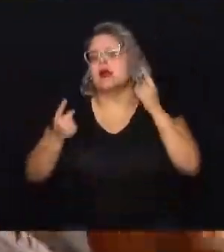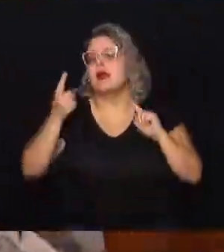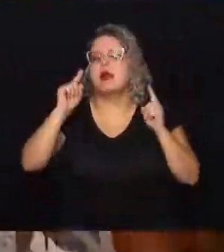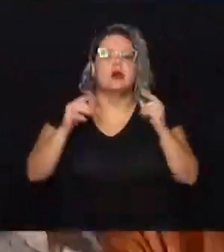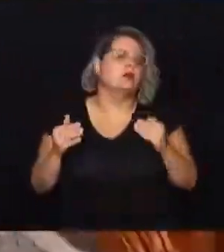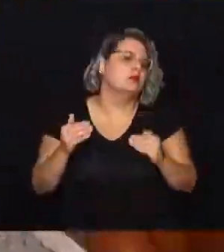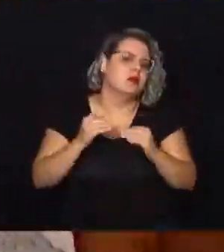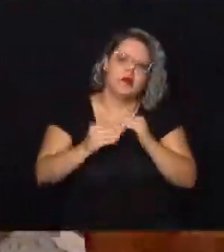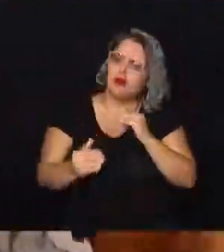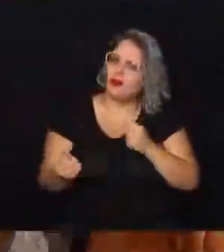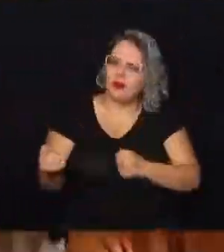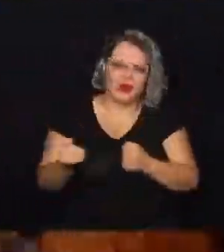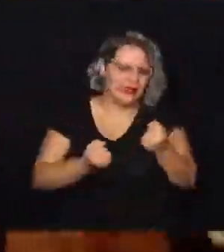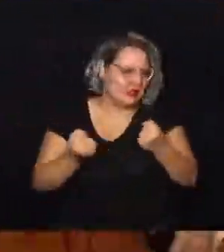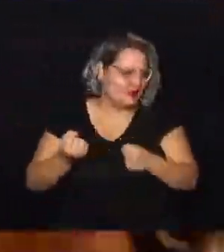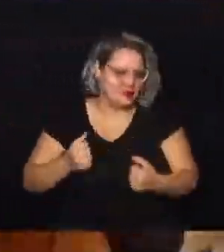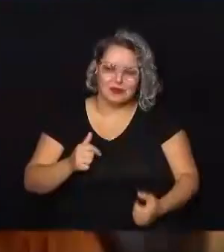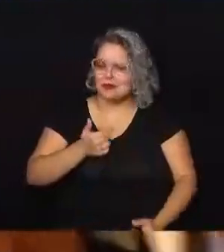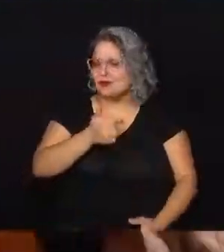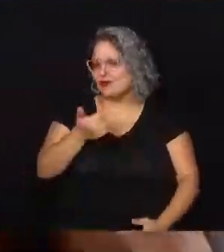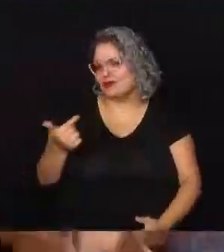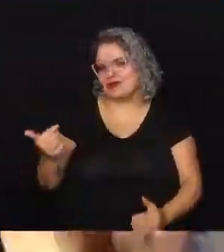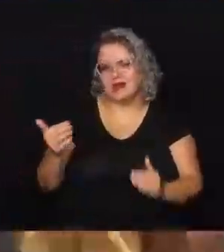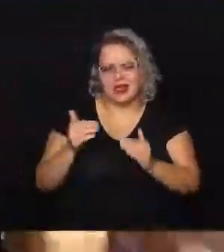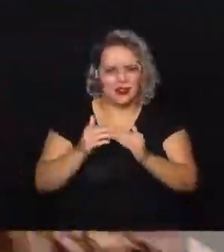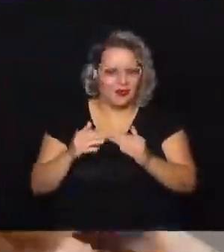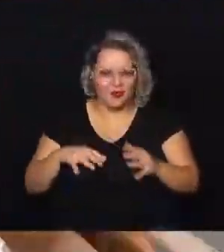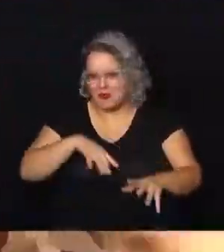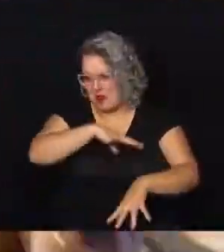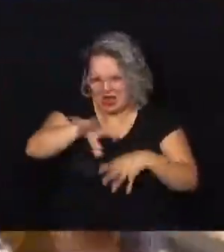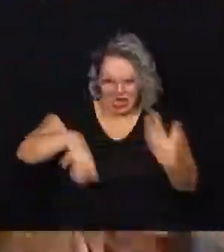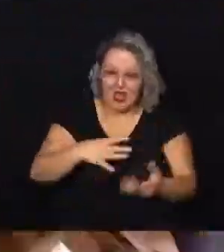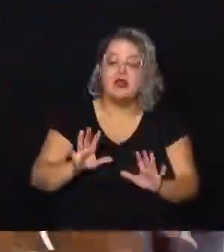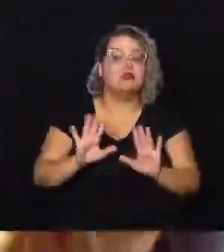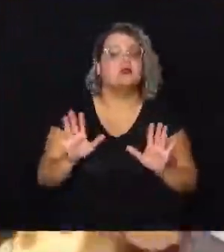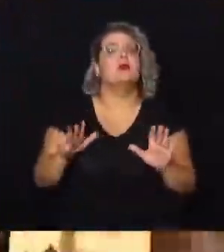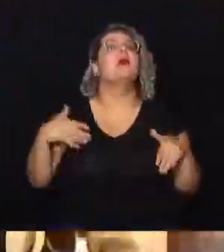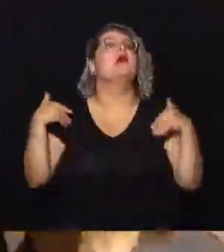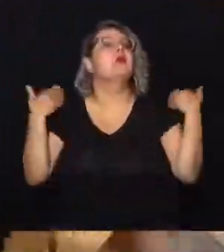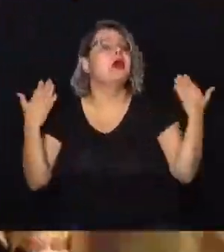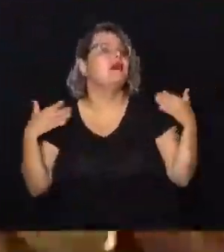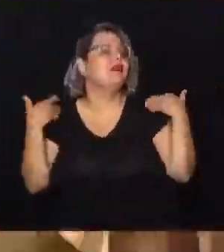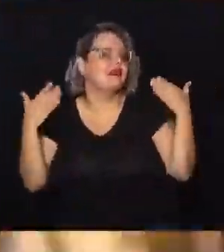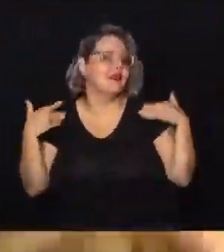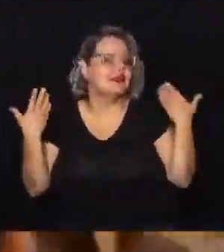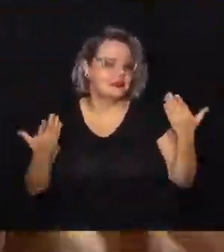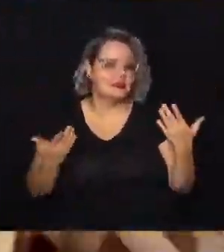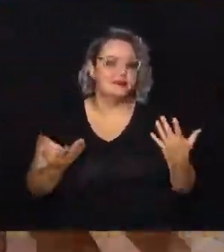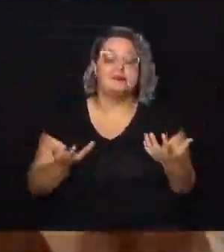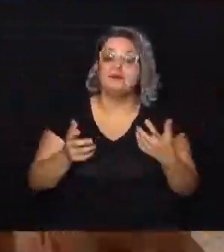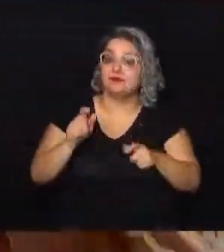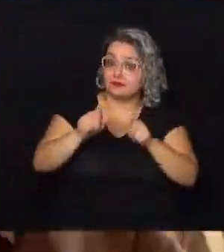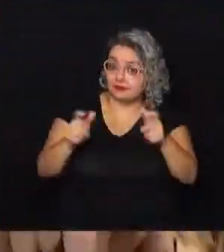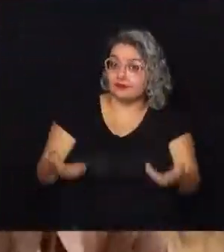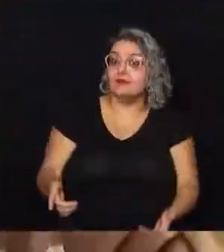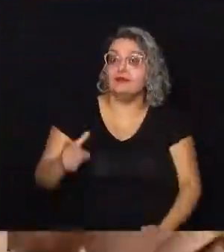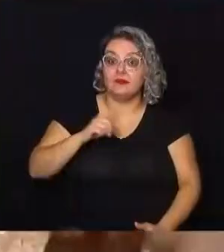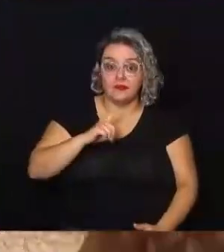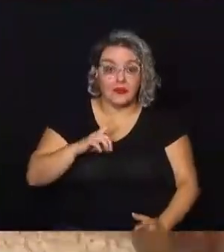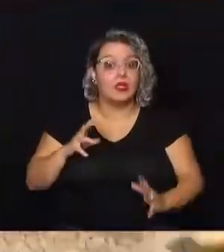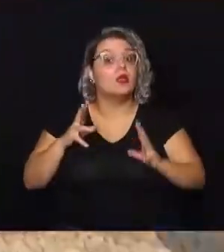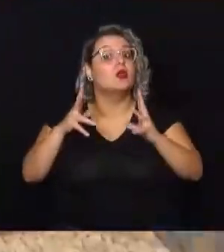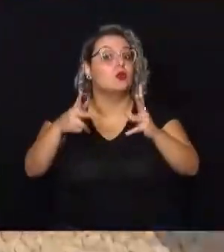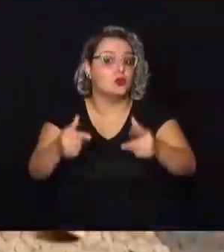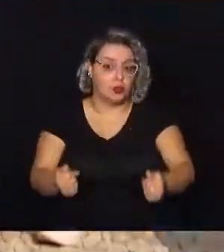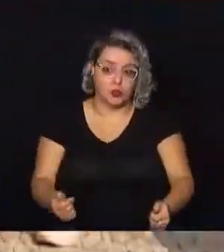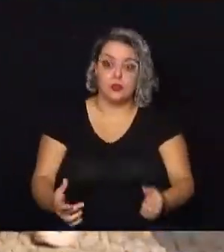com dirigir, não combina com algazarra, ela combina com alegria. Então a gente quer que as pessoas saibam que vai ter toda essa questão